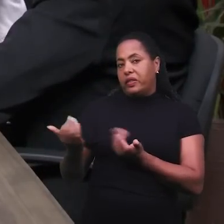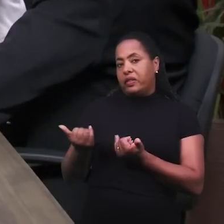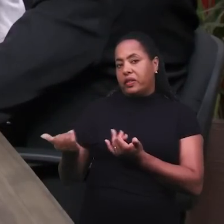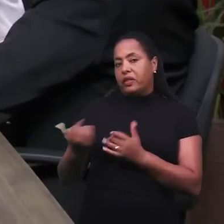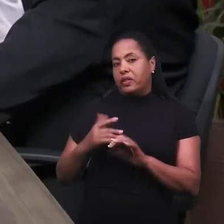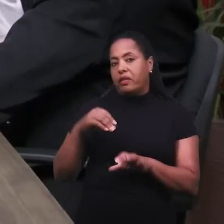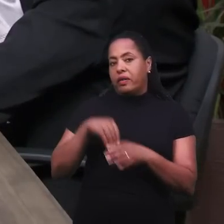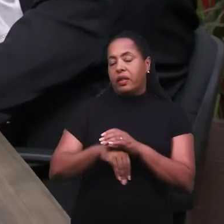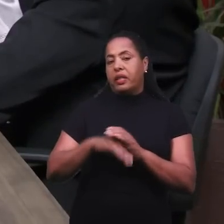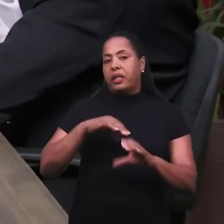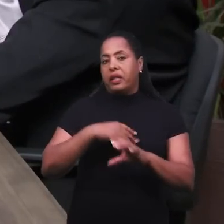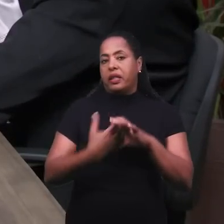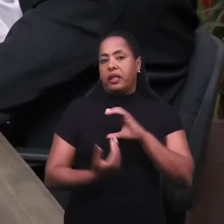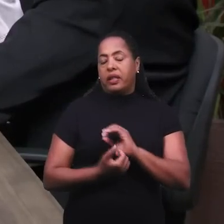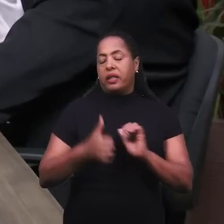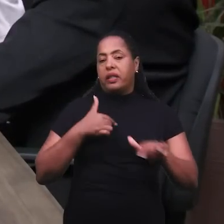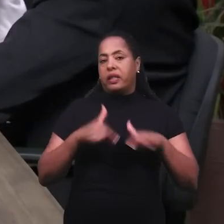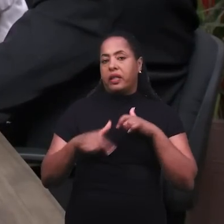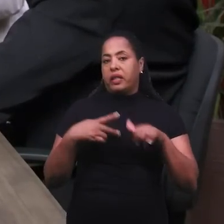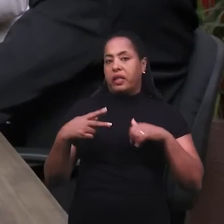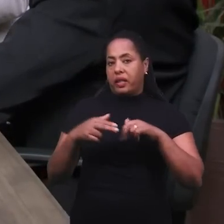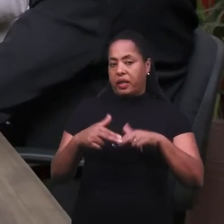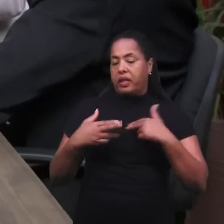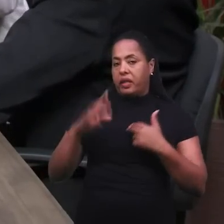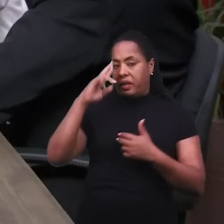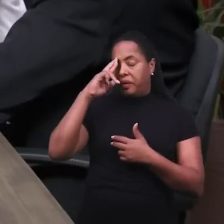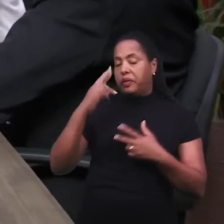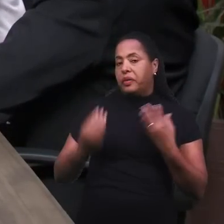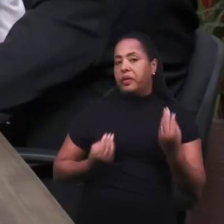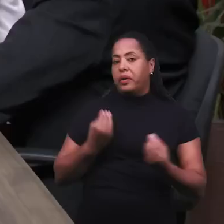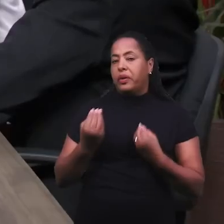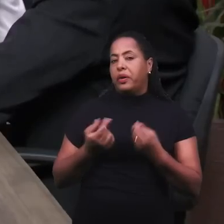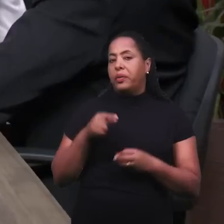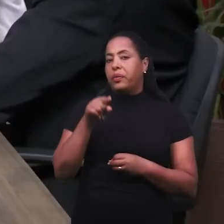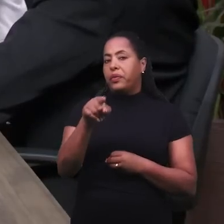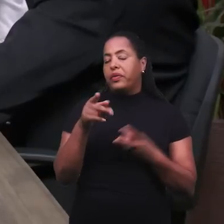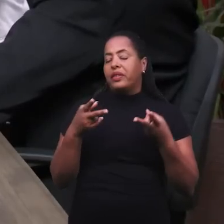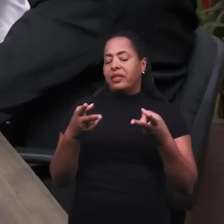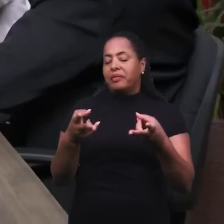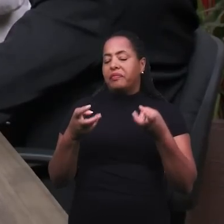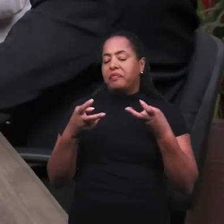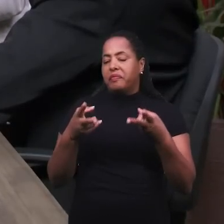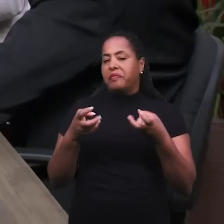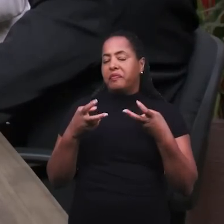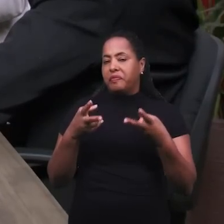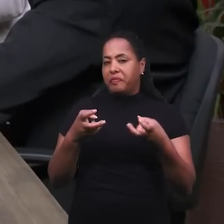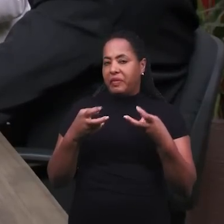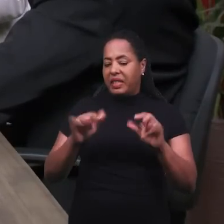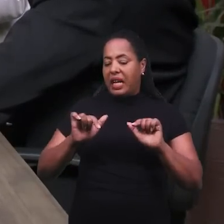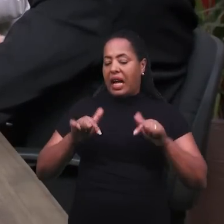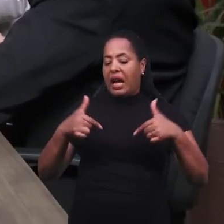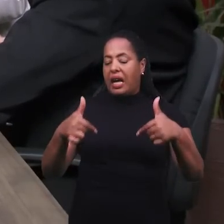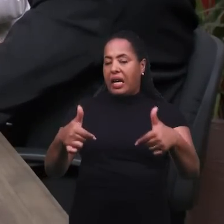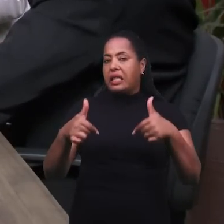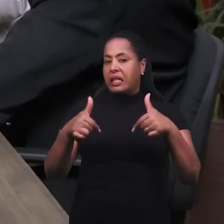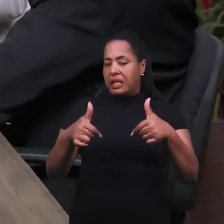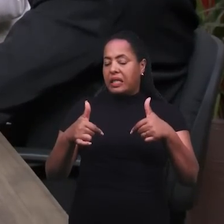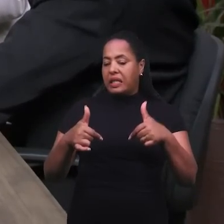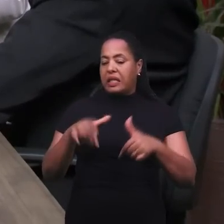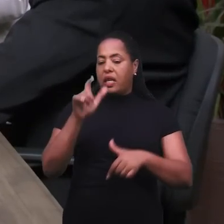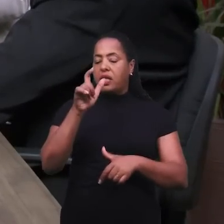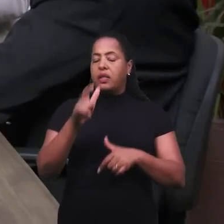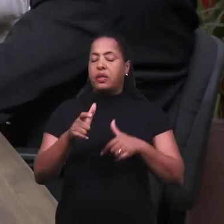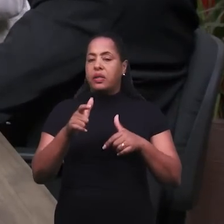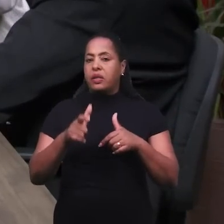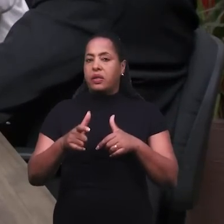que no contexto do trabalho do Senhor, como é que você tem percebido esses reflexos, né,